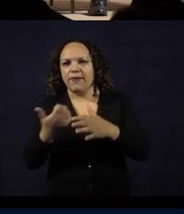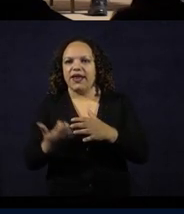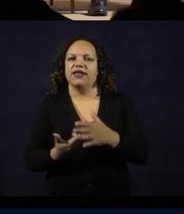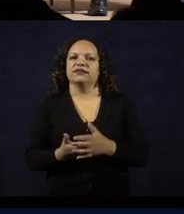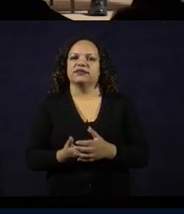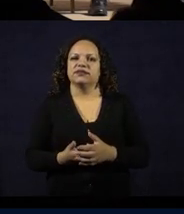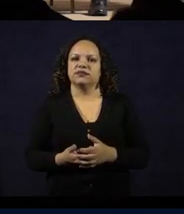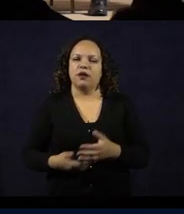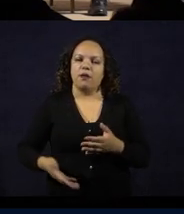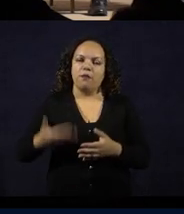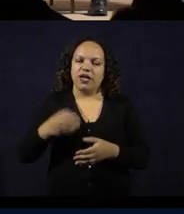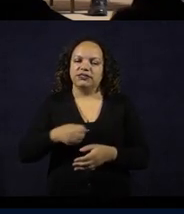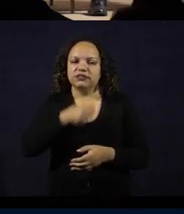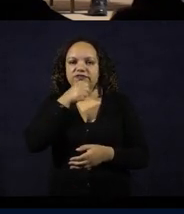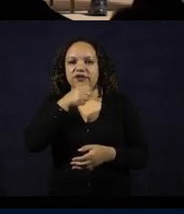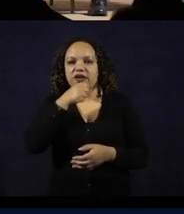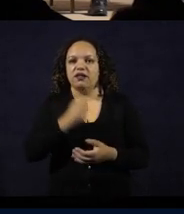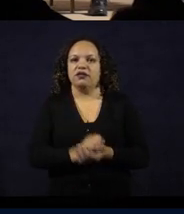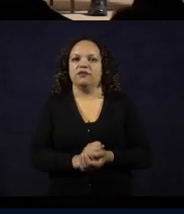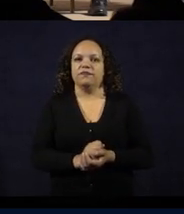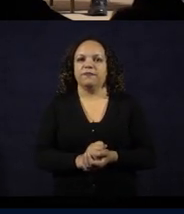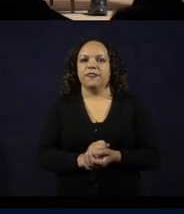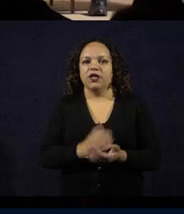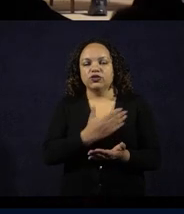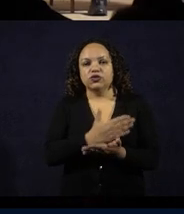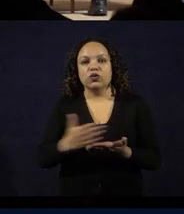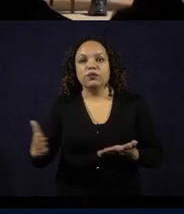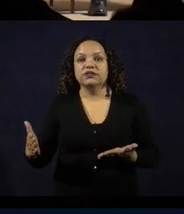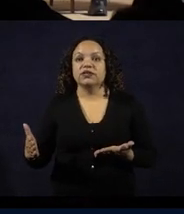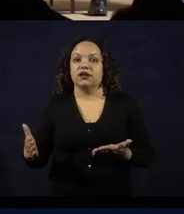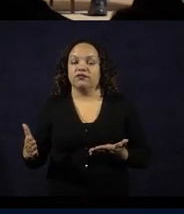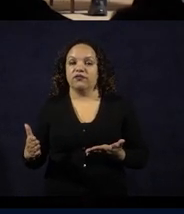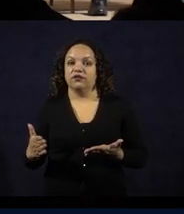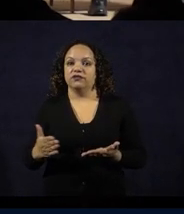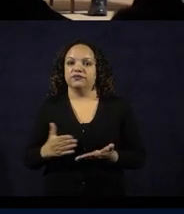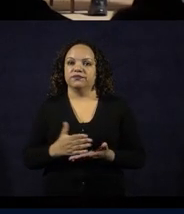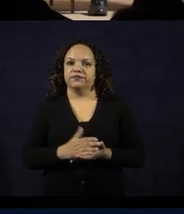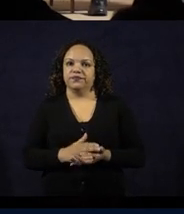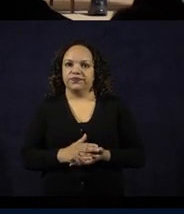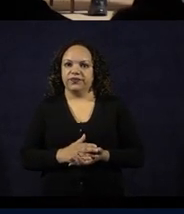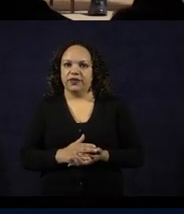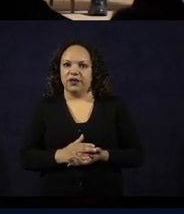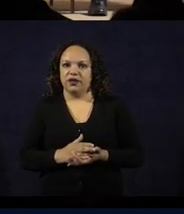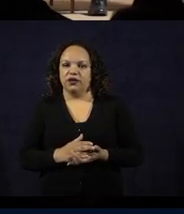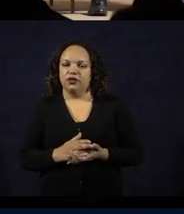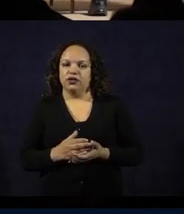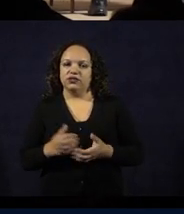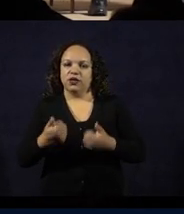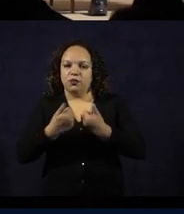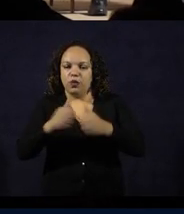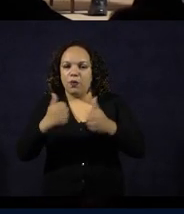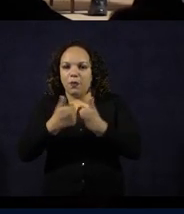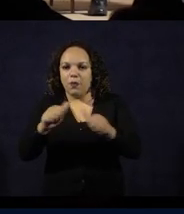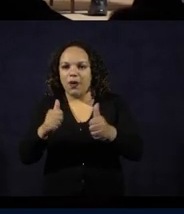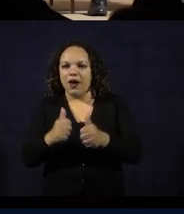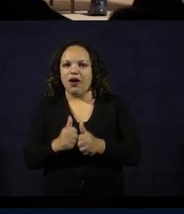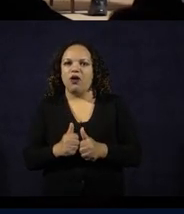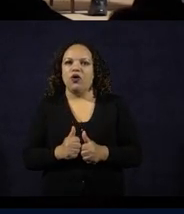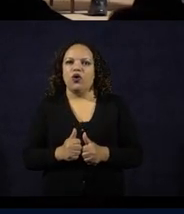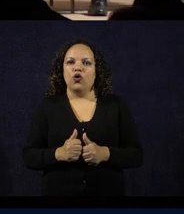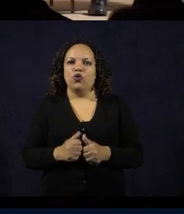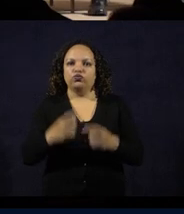brincava no almoço nós começamos nós éramos a Ponte Preta a Ponte Preta jogando a Champions League né